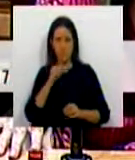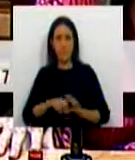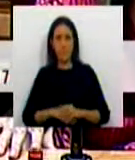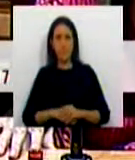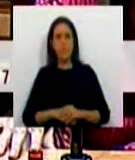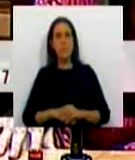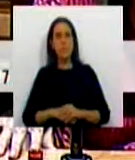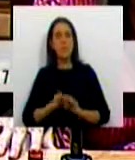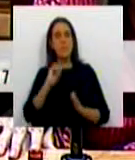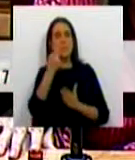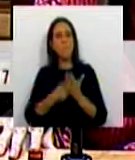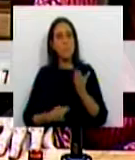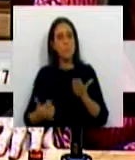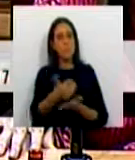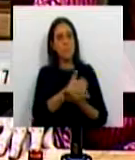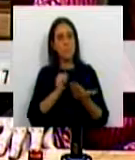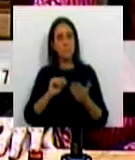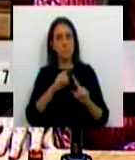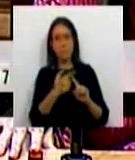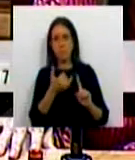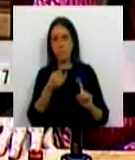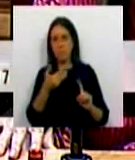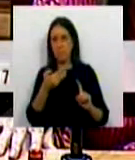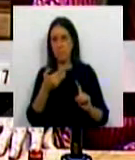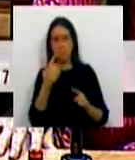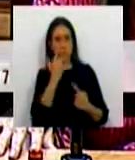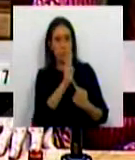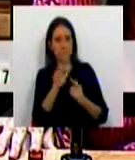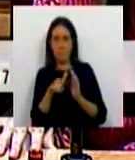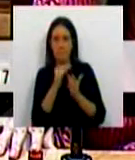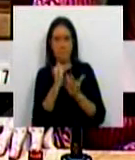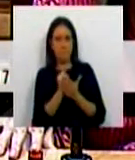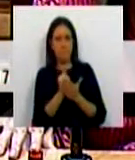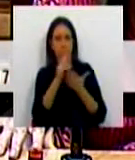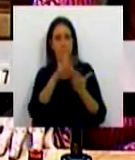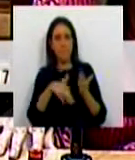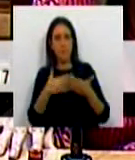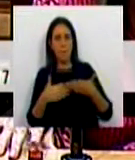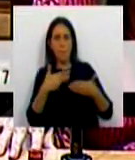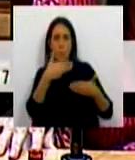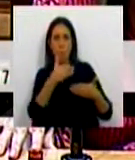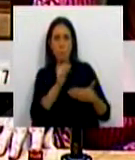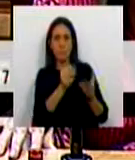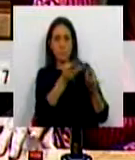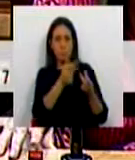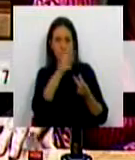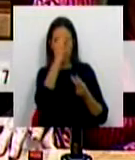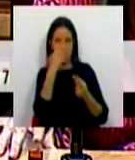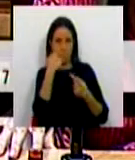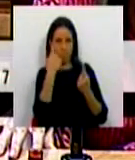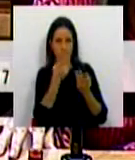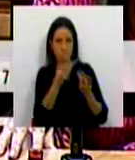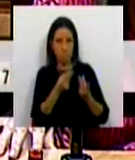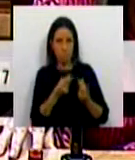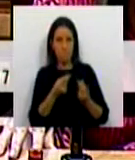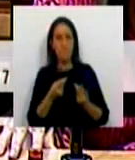imposto para 2017 sempre esteve disponível no mapa 1 do Orçamento de Estado na ótica da contabilidade pública.